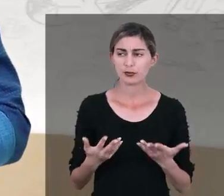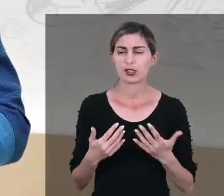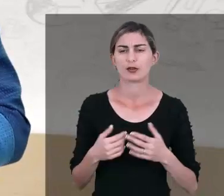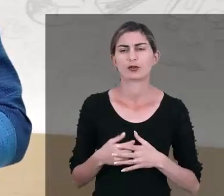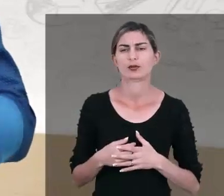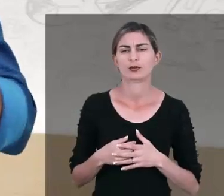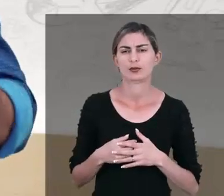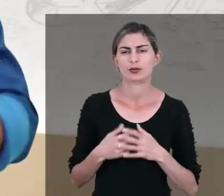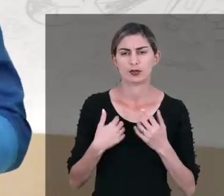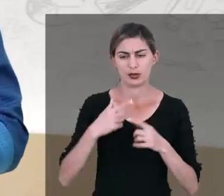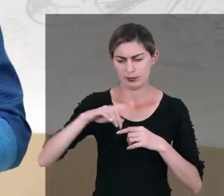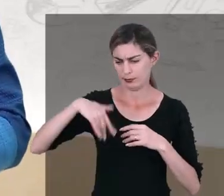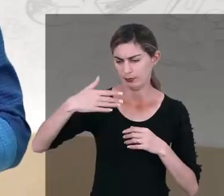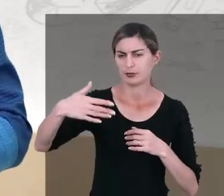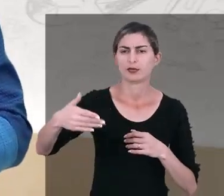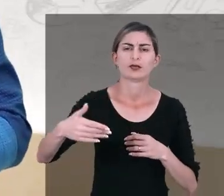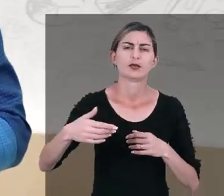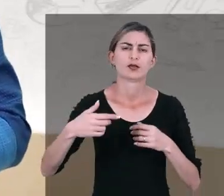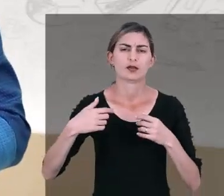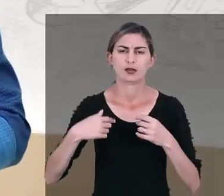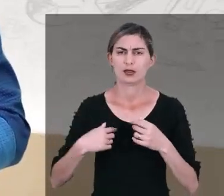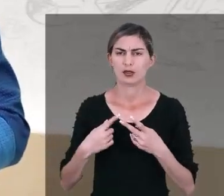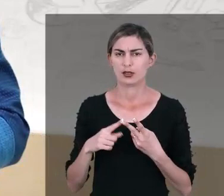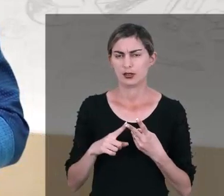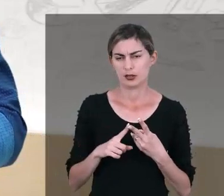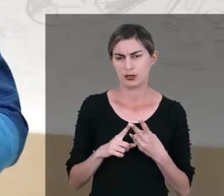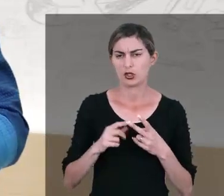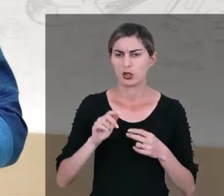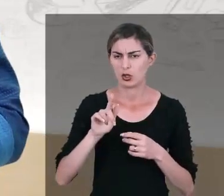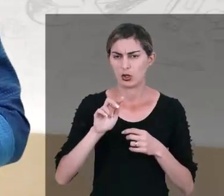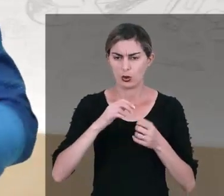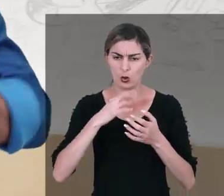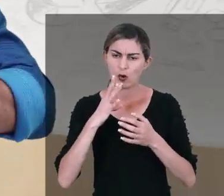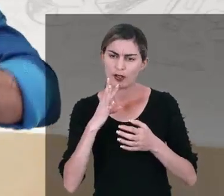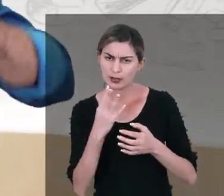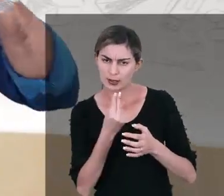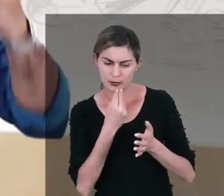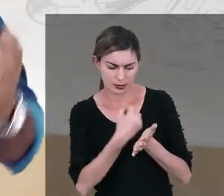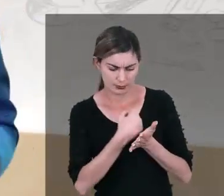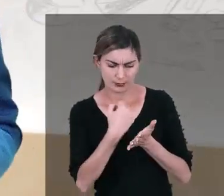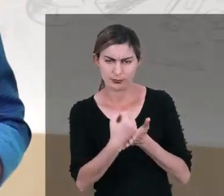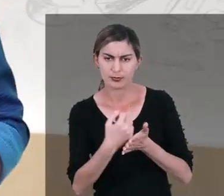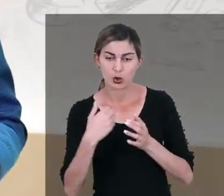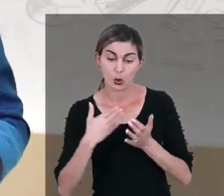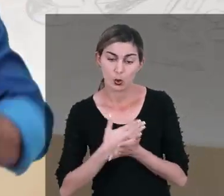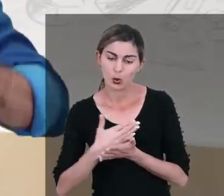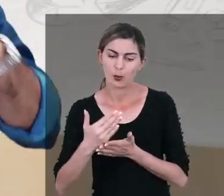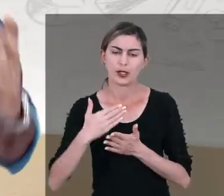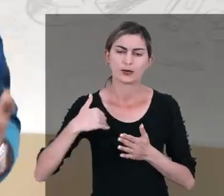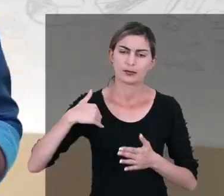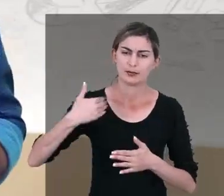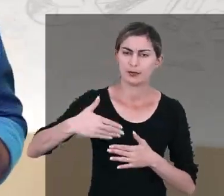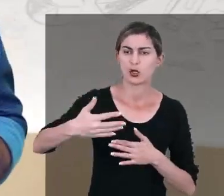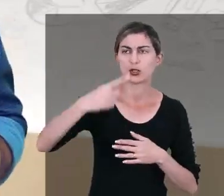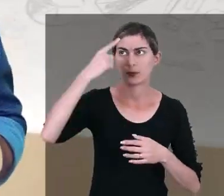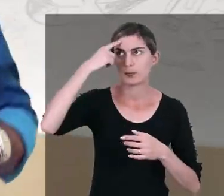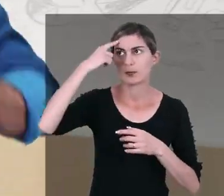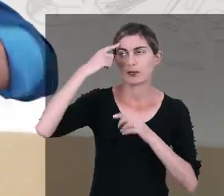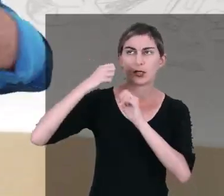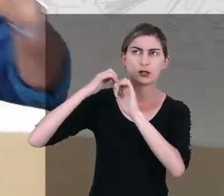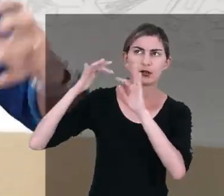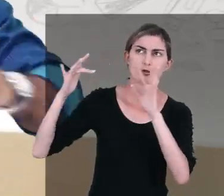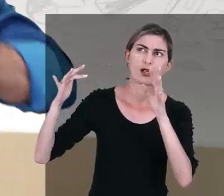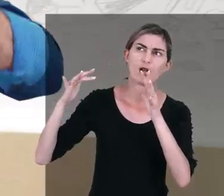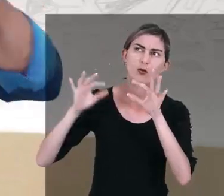Então, posteriormente a esse briefing, nós vamos começar o processo mental, né? O